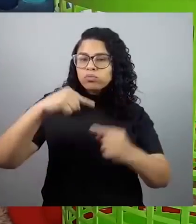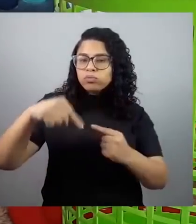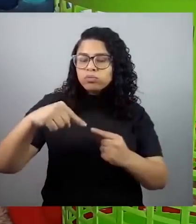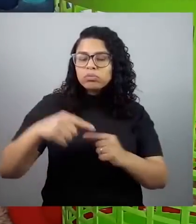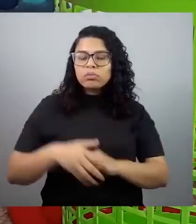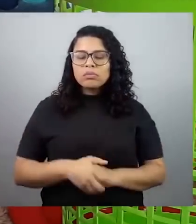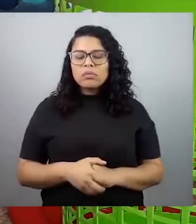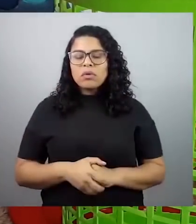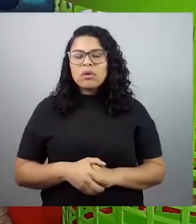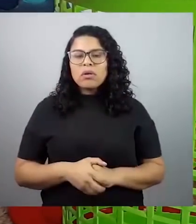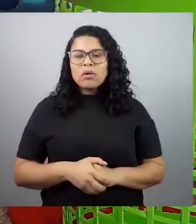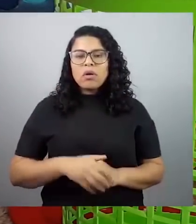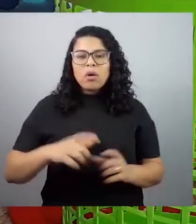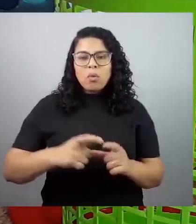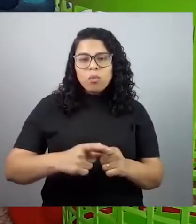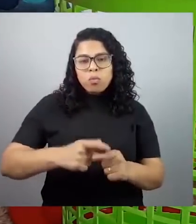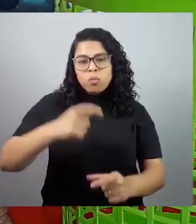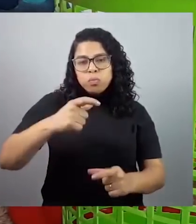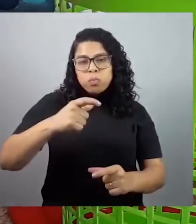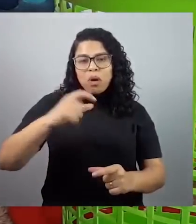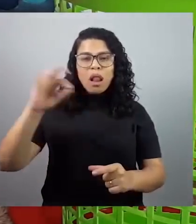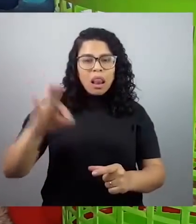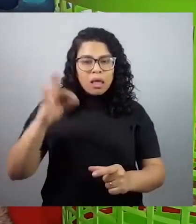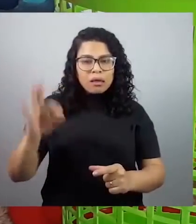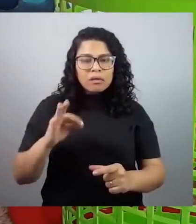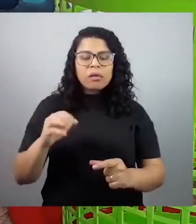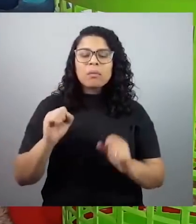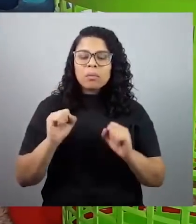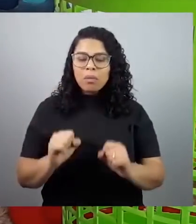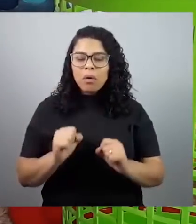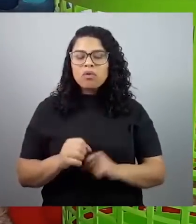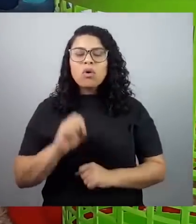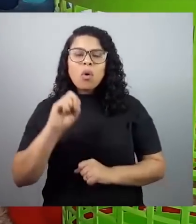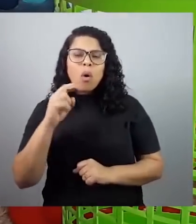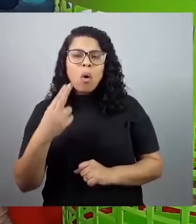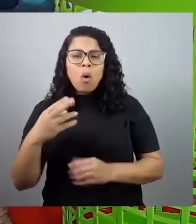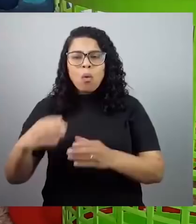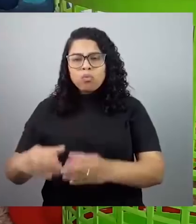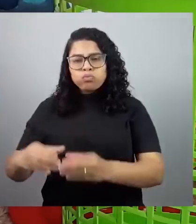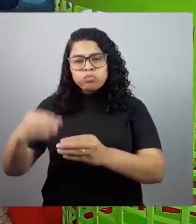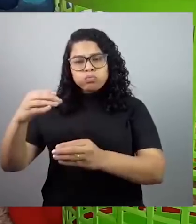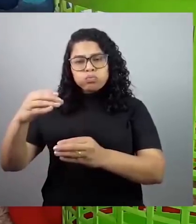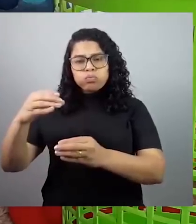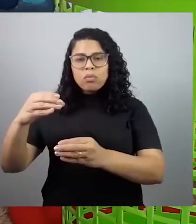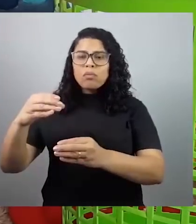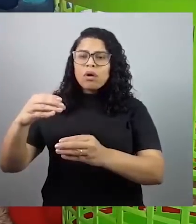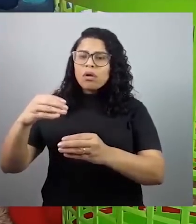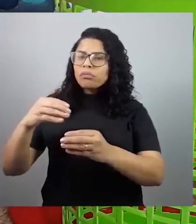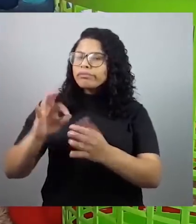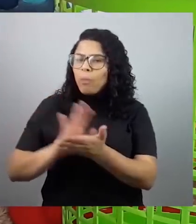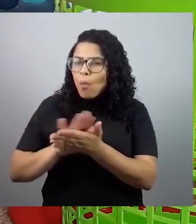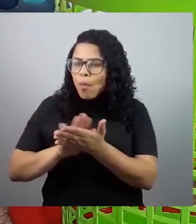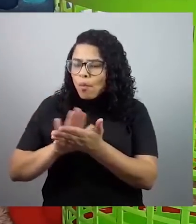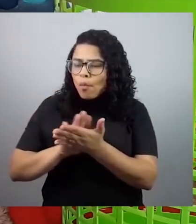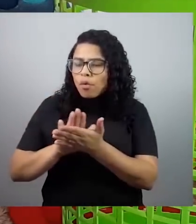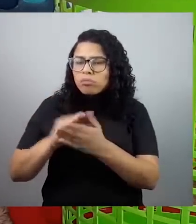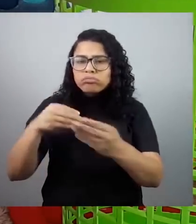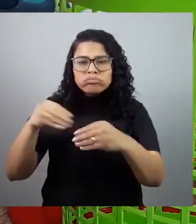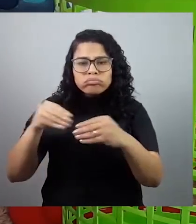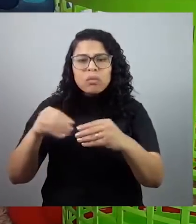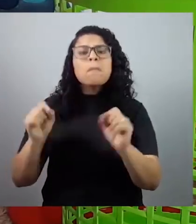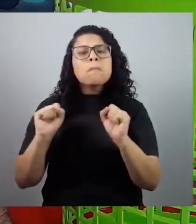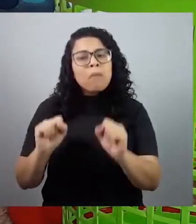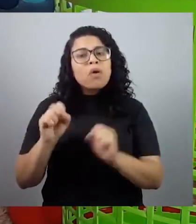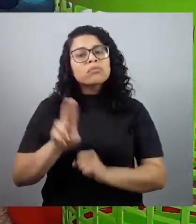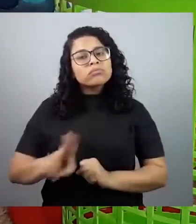Cones de linha, até mesmo, ó, potinhos vazios diversos que vocês tenham em casa, tá bom? E até mesmo, gente, ó,